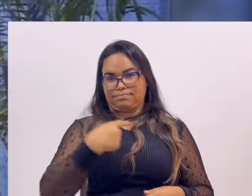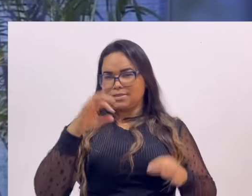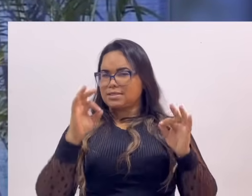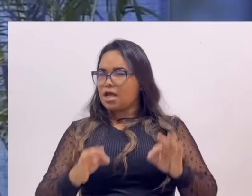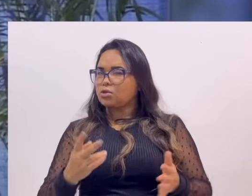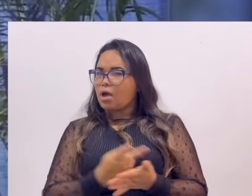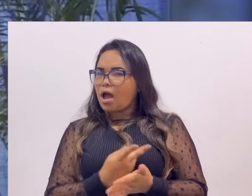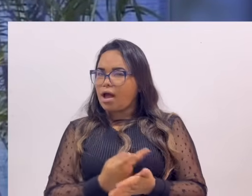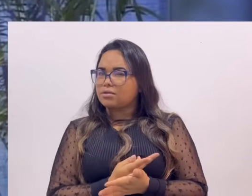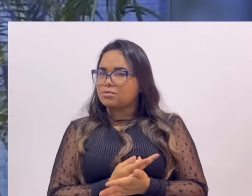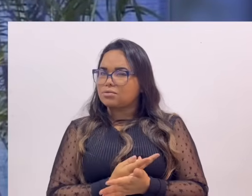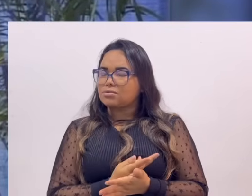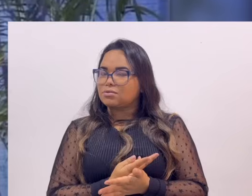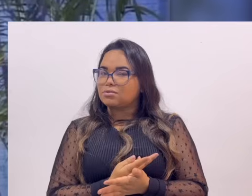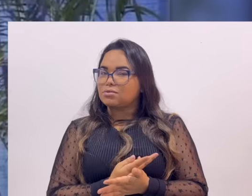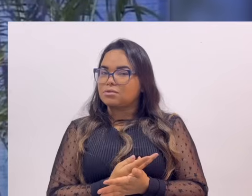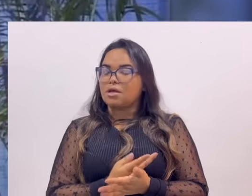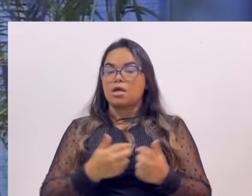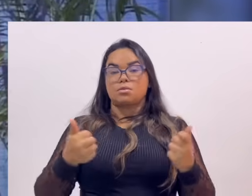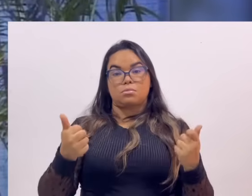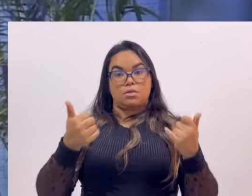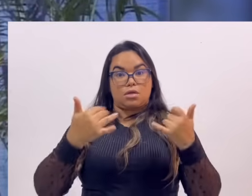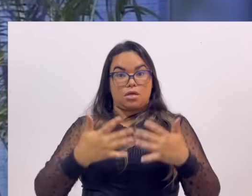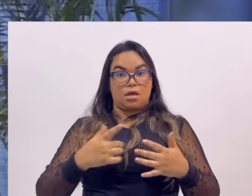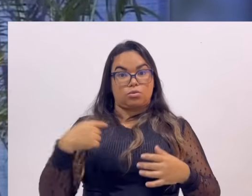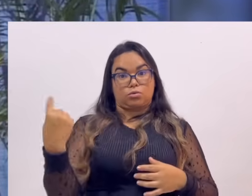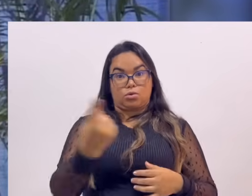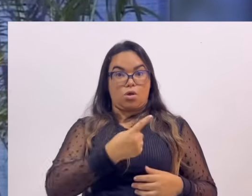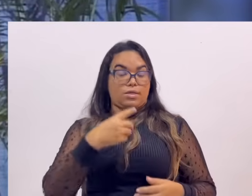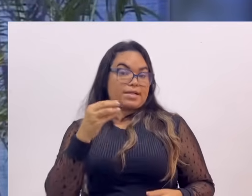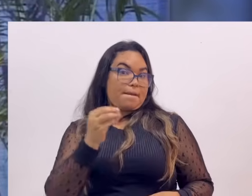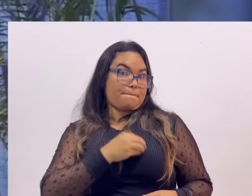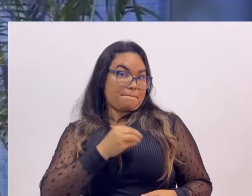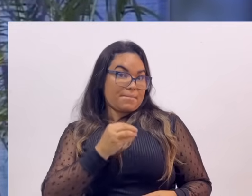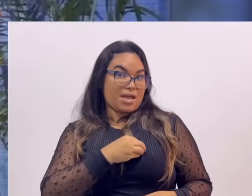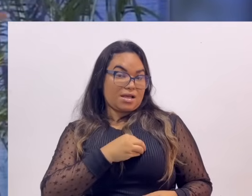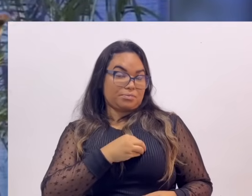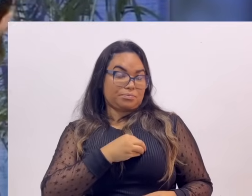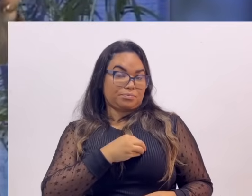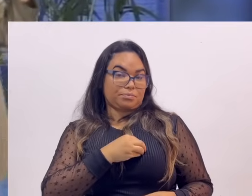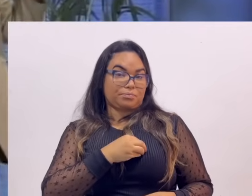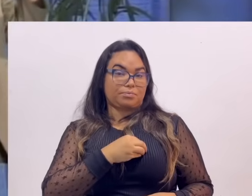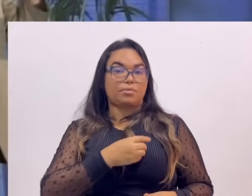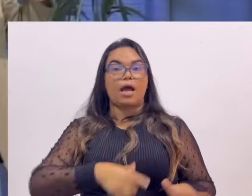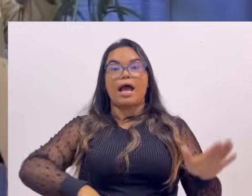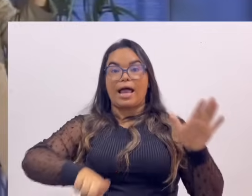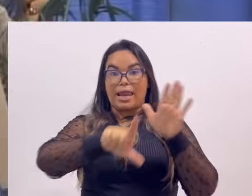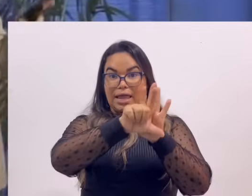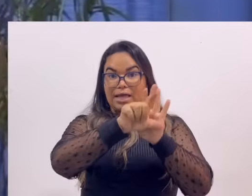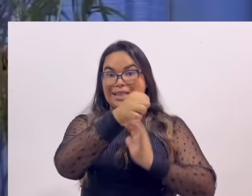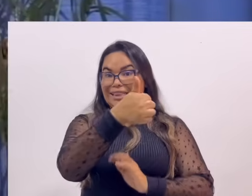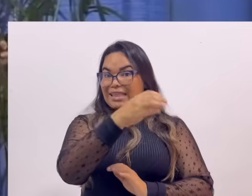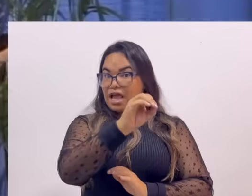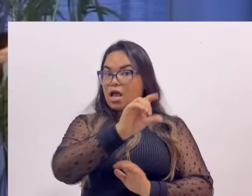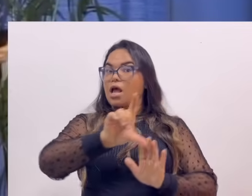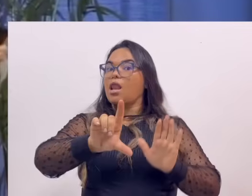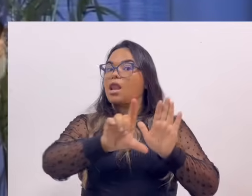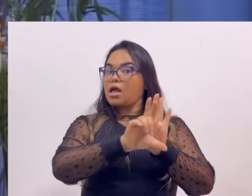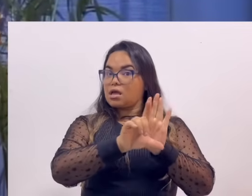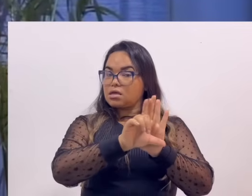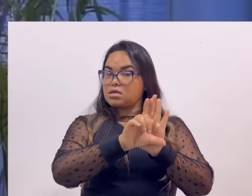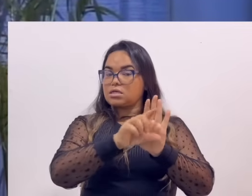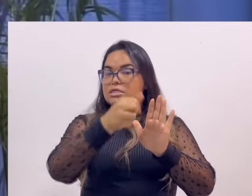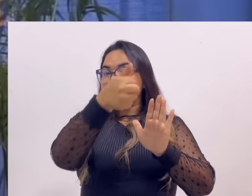Certo ou errado? Ela nos diz que somos pecadores. A lei dos dez mandamentos